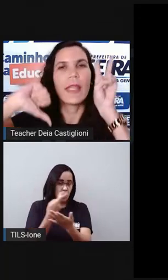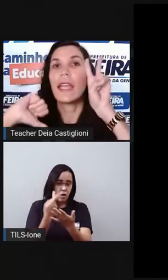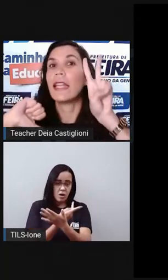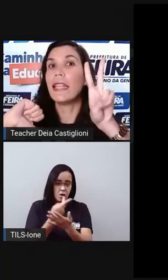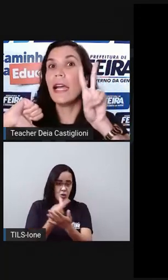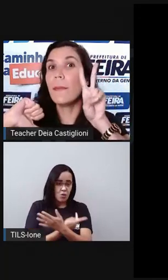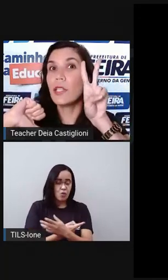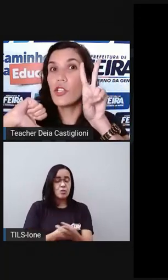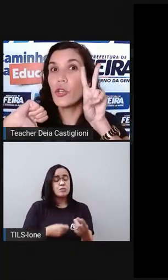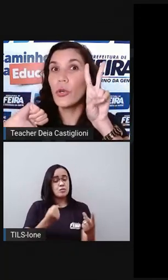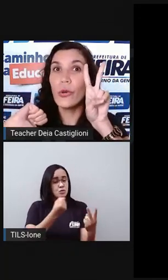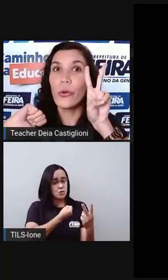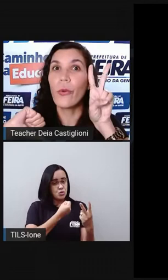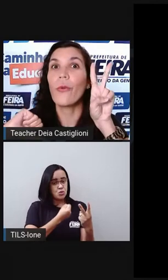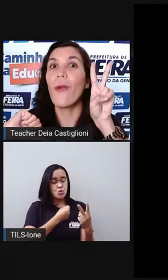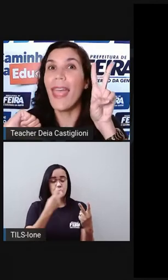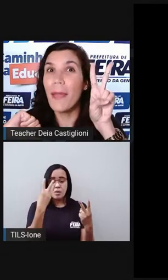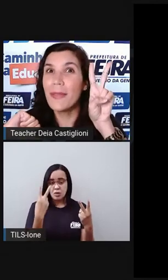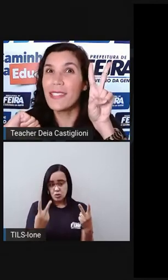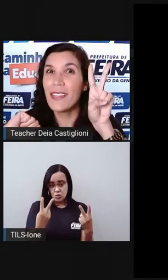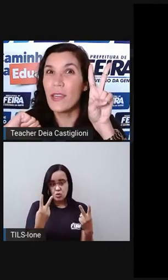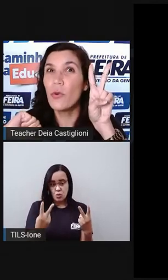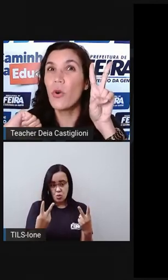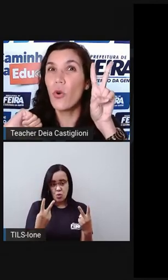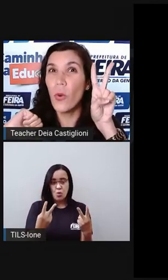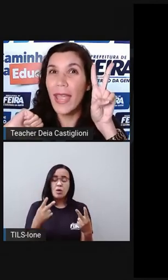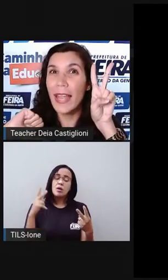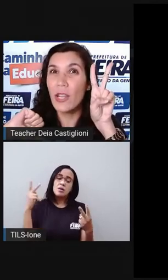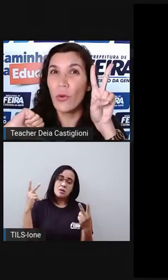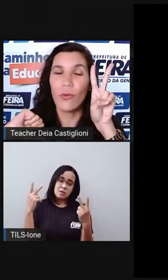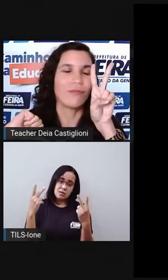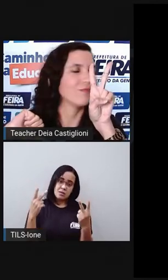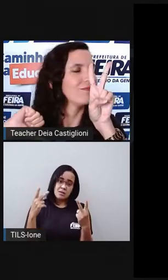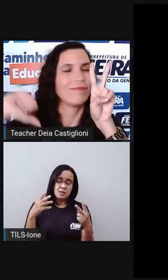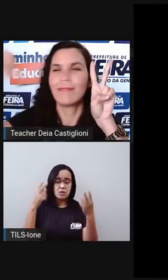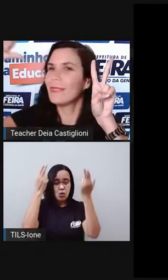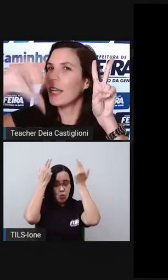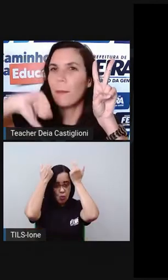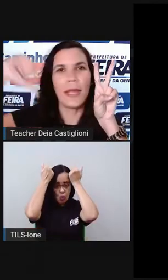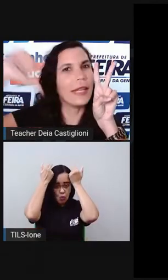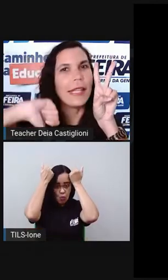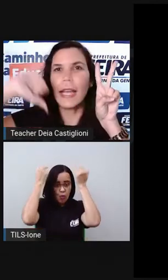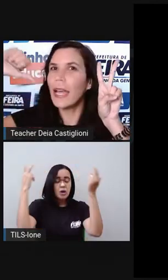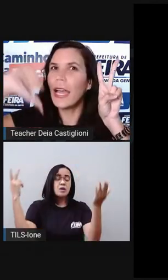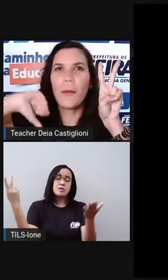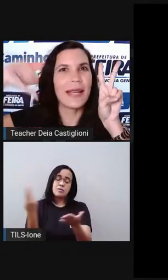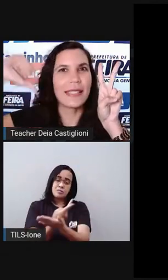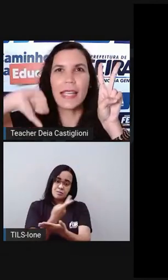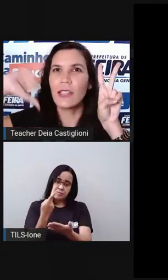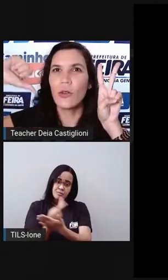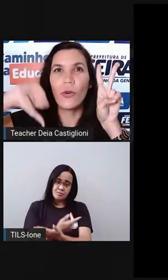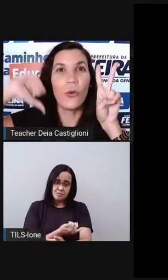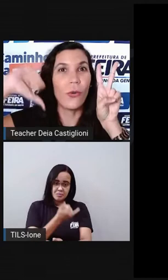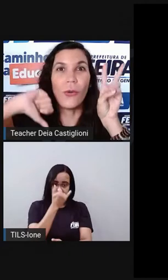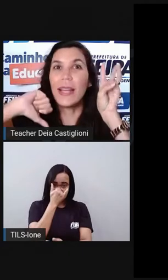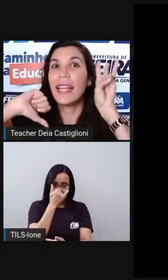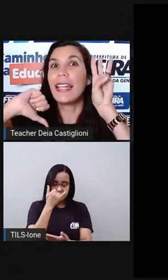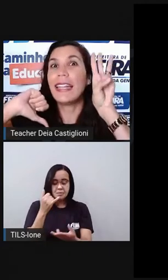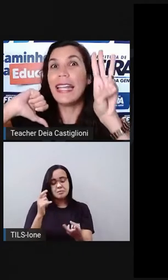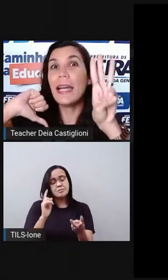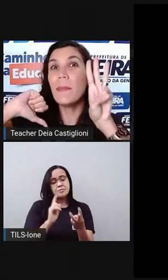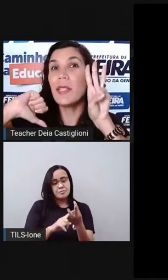acertou. Number two, rabbit, o coelho, também não